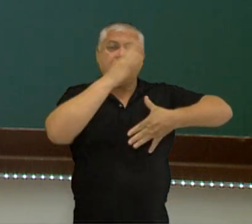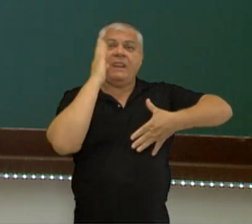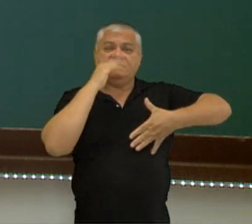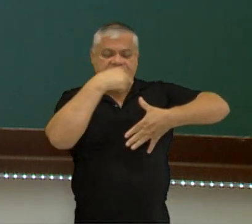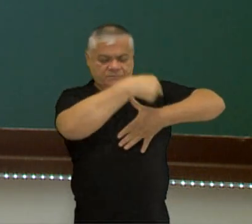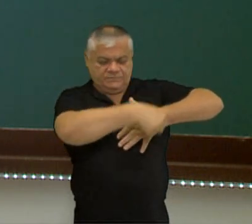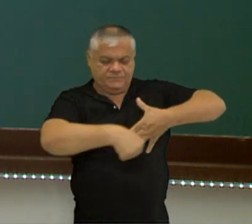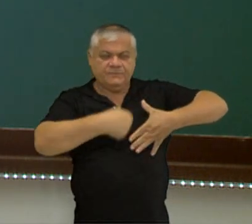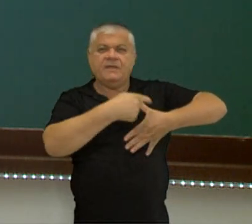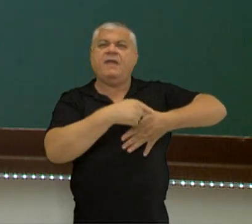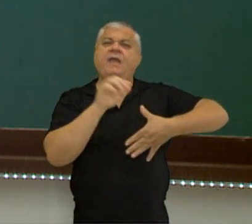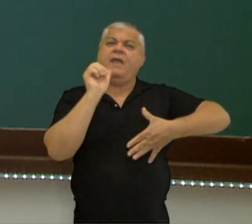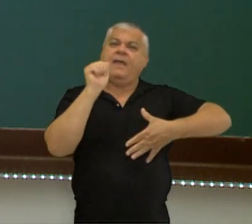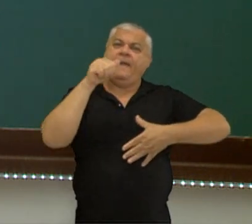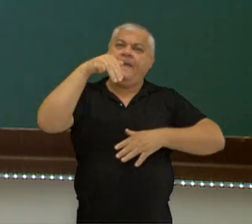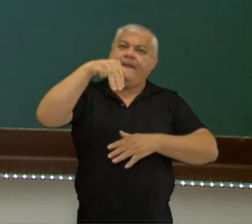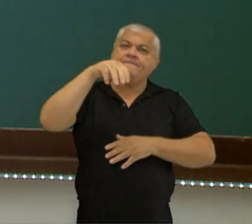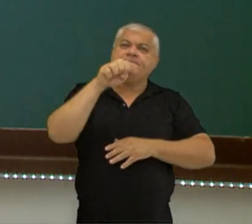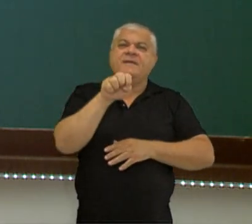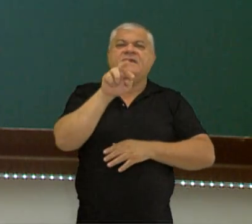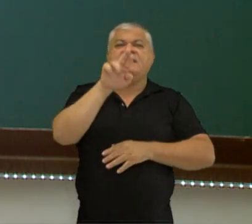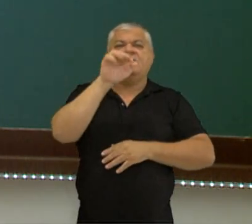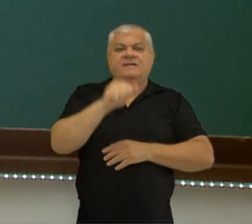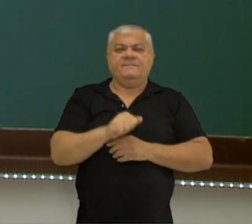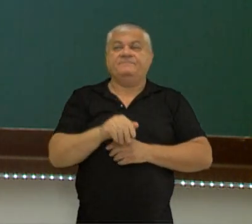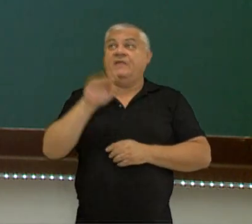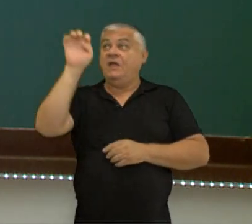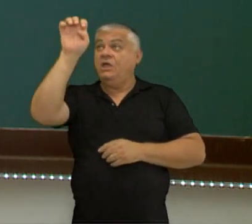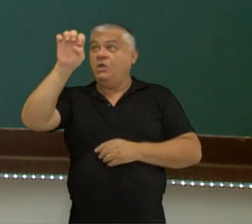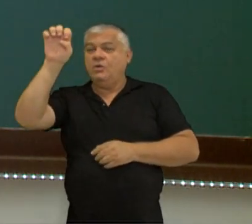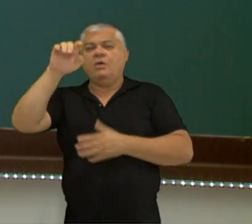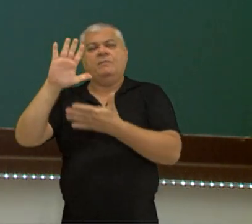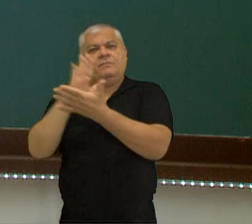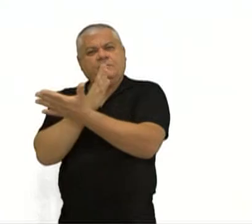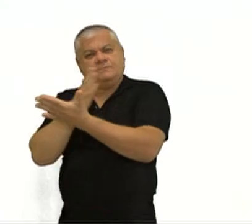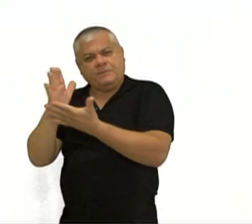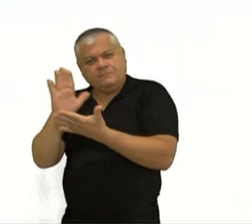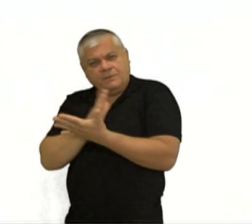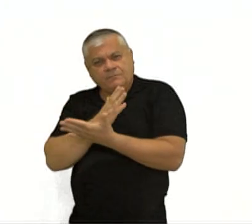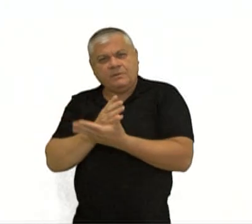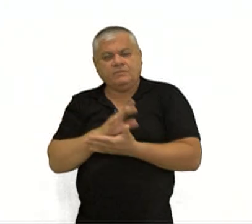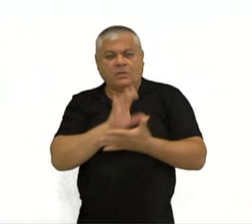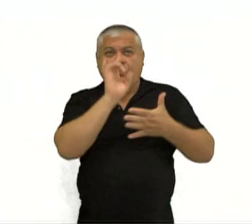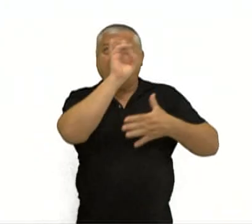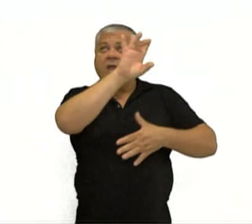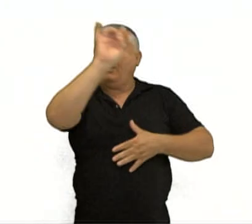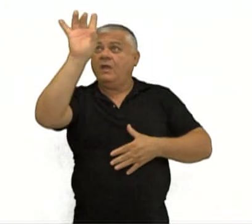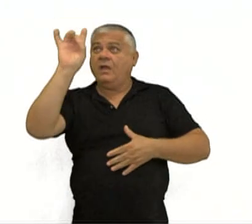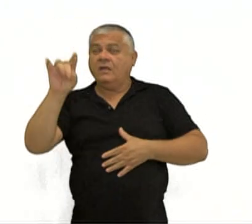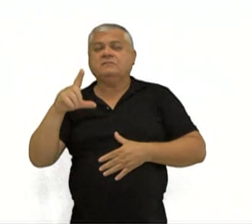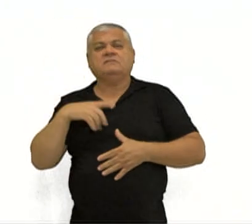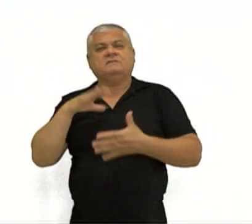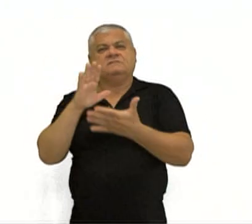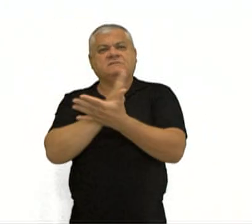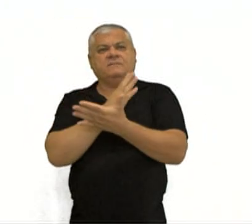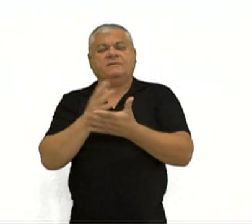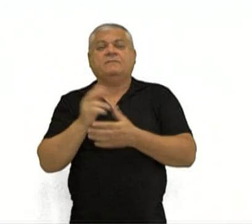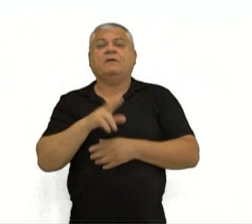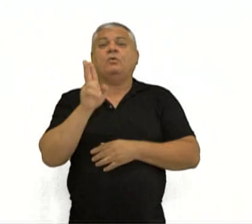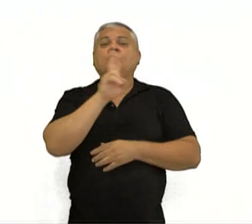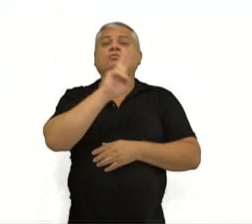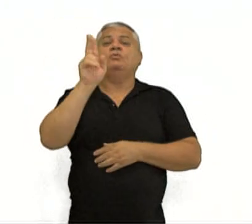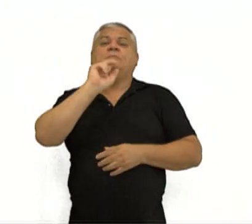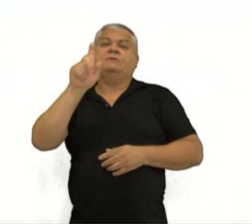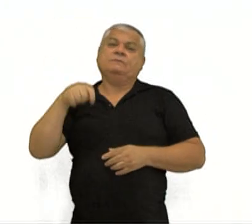América é dividida em partes, a Europa é dividida, então cada continente tem divisões, mas o nome geral